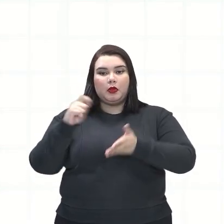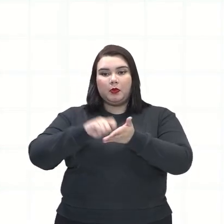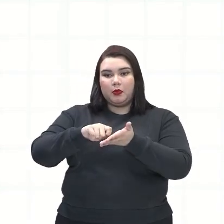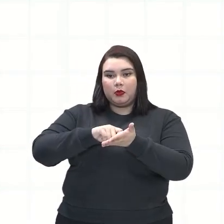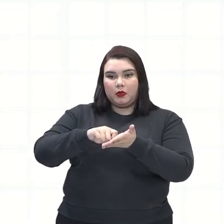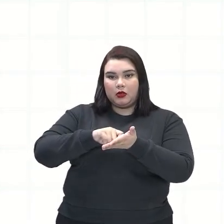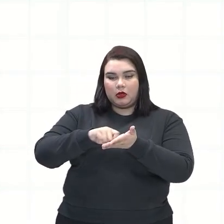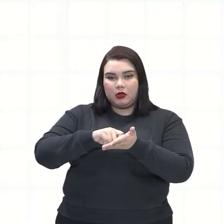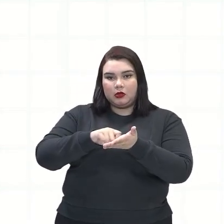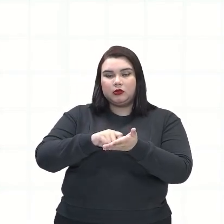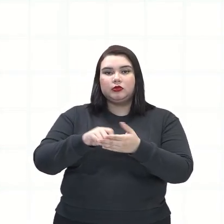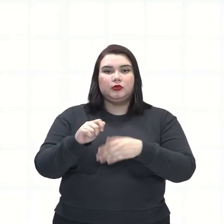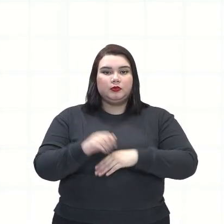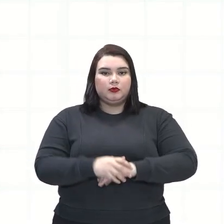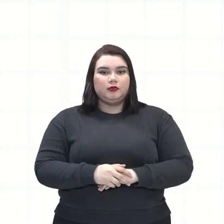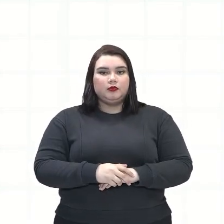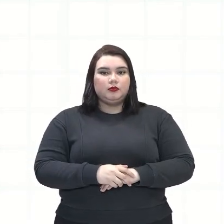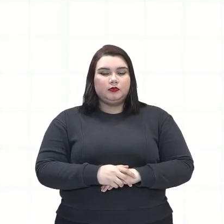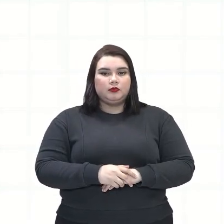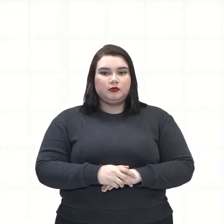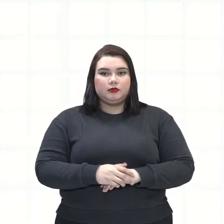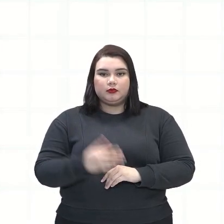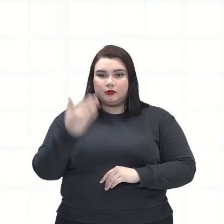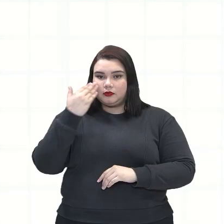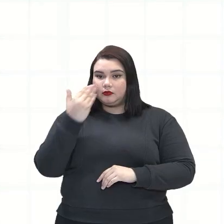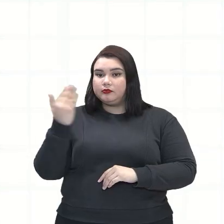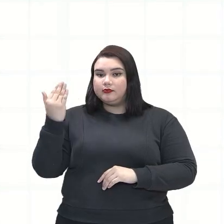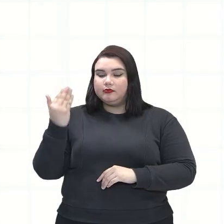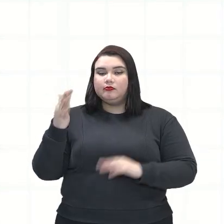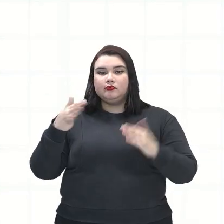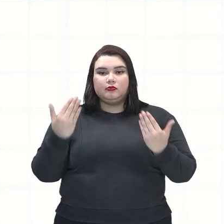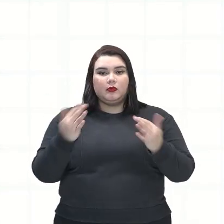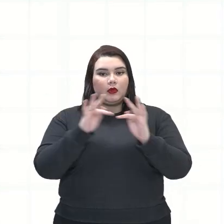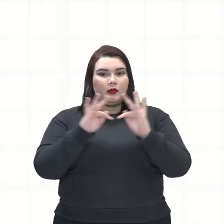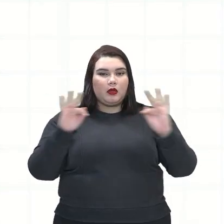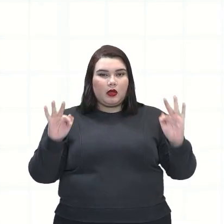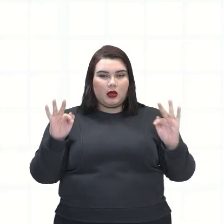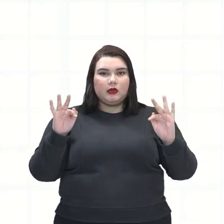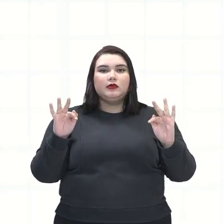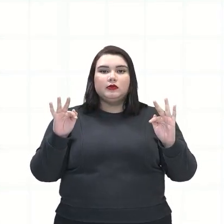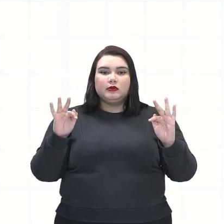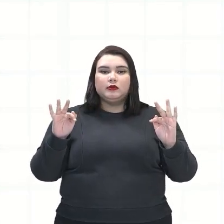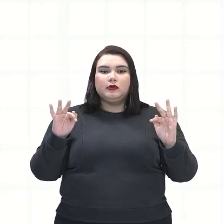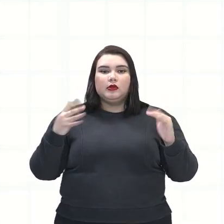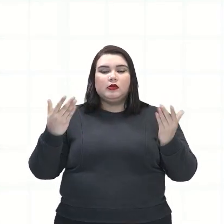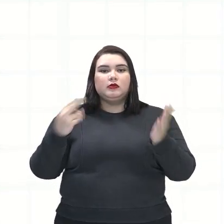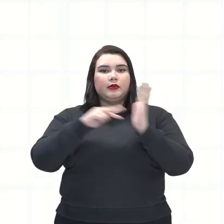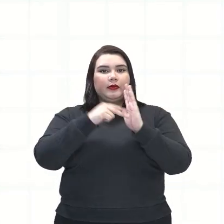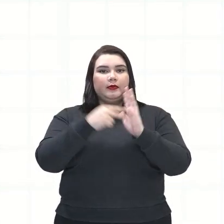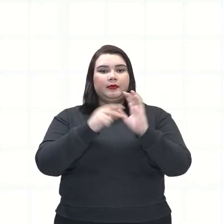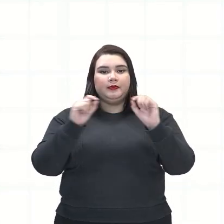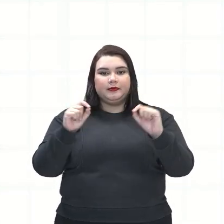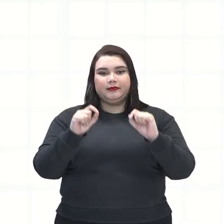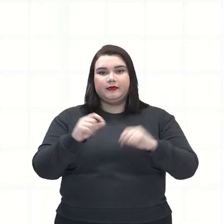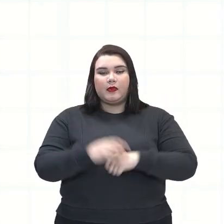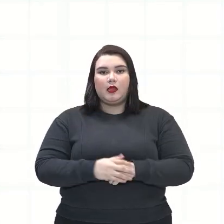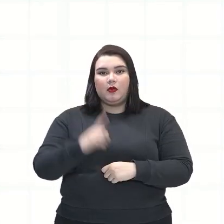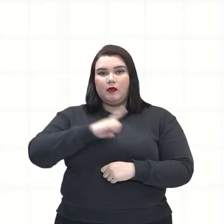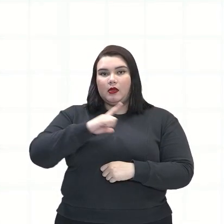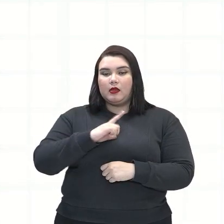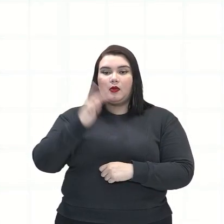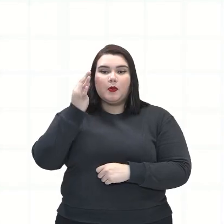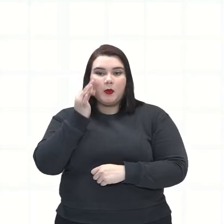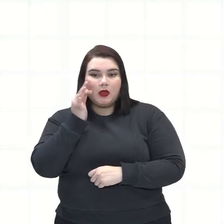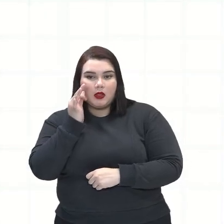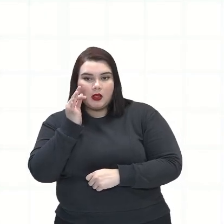ele está flexionado aqui. No plural, recebeu um S. O que significa? Eu tenho um lápis, uma